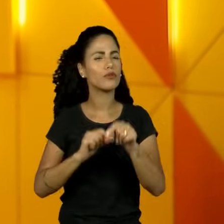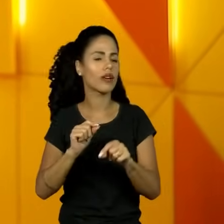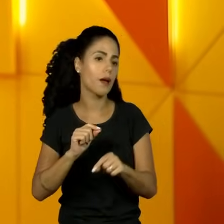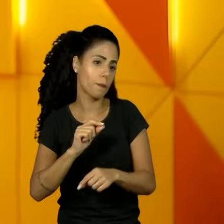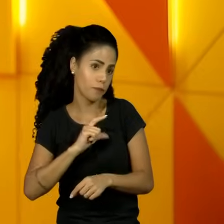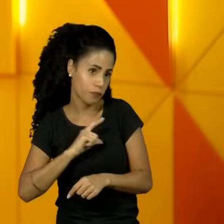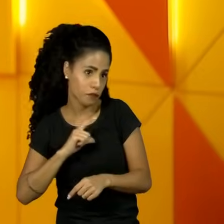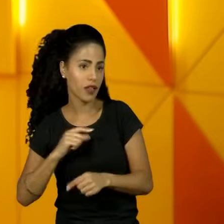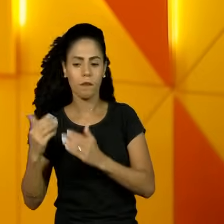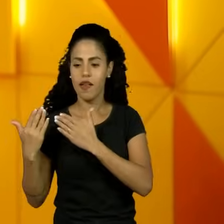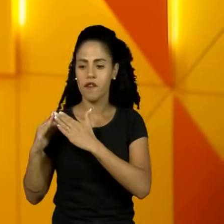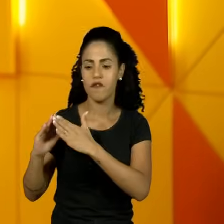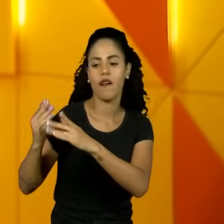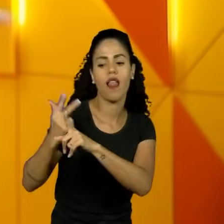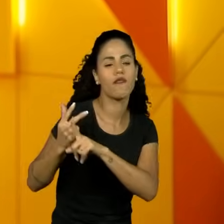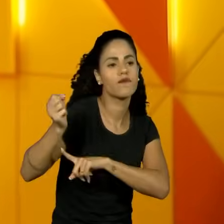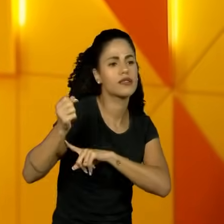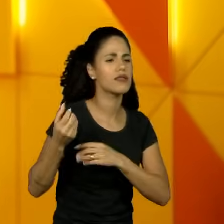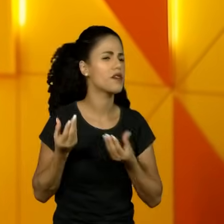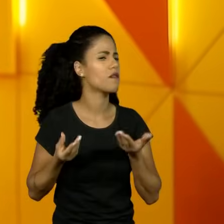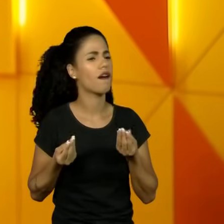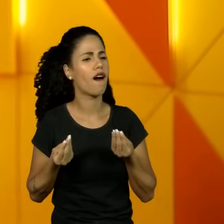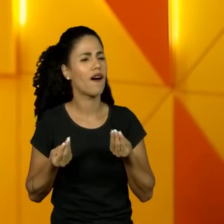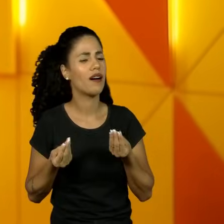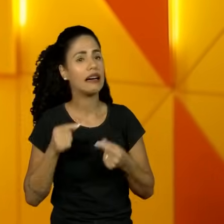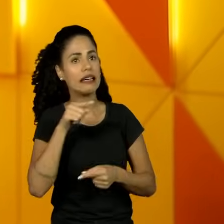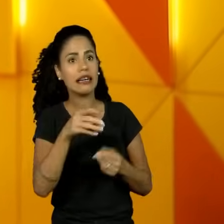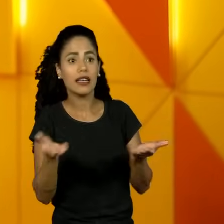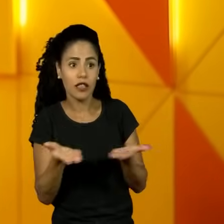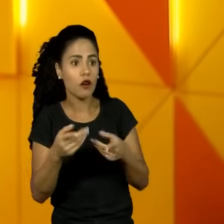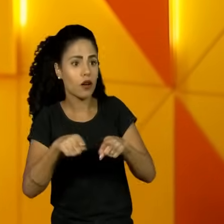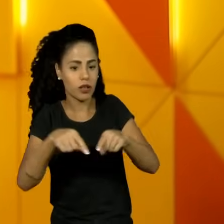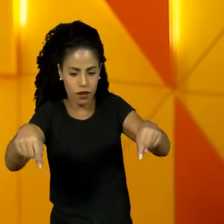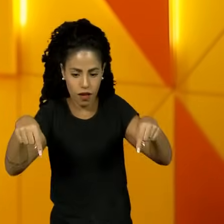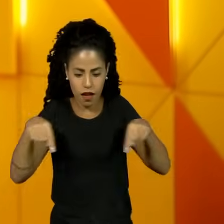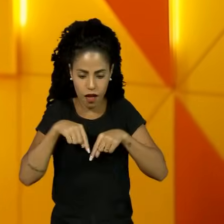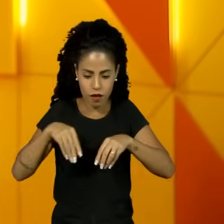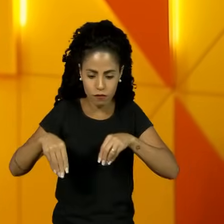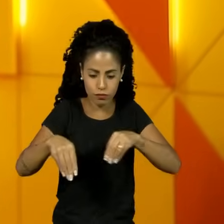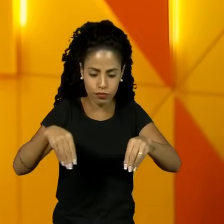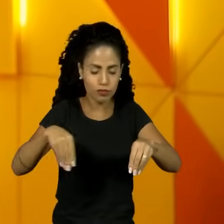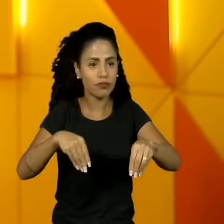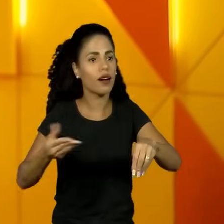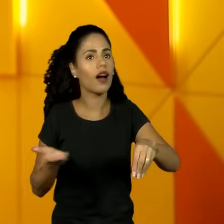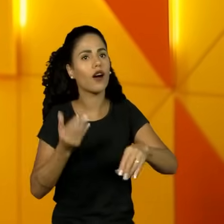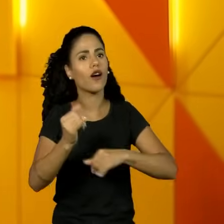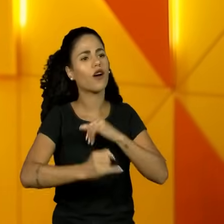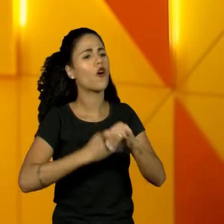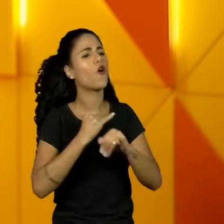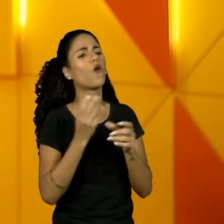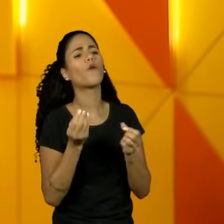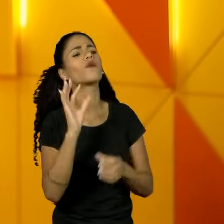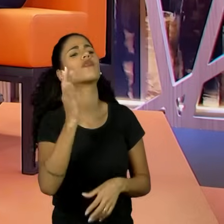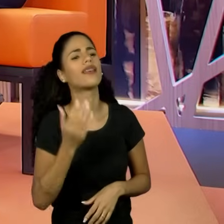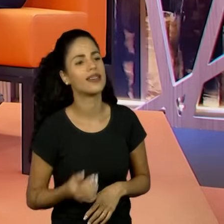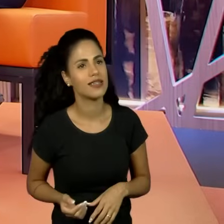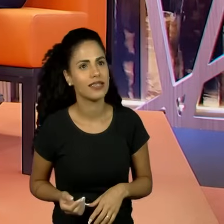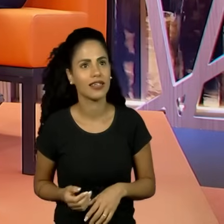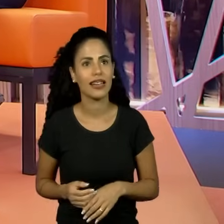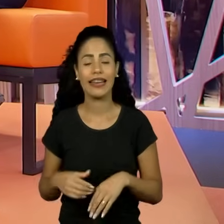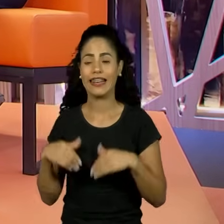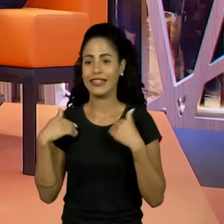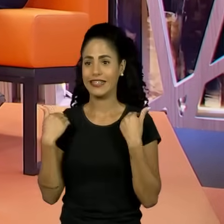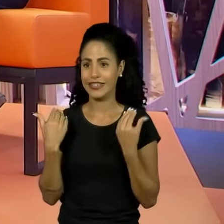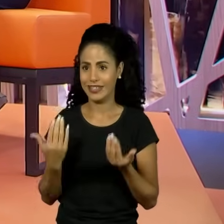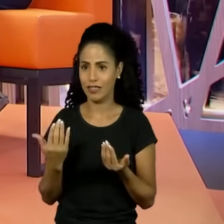engano, chama Favela Venceu. Sim. E aí, agora tá saindo do tabuleiro e indo para o universo dos jogos digitais. Como é que é isso? Me conta. Sim, a gente